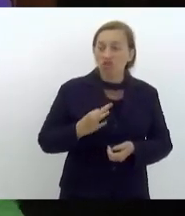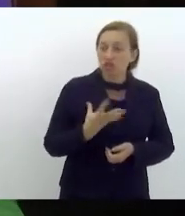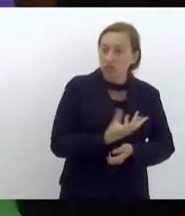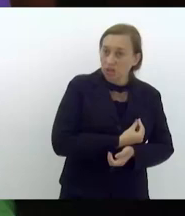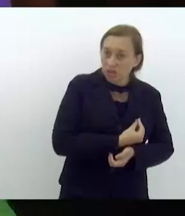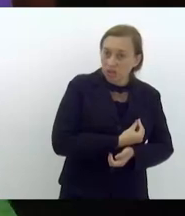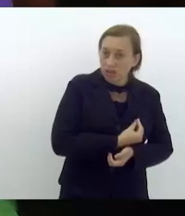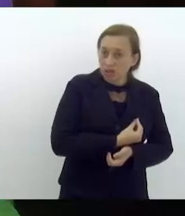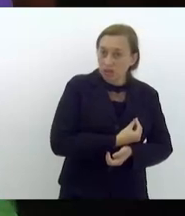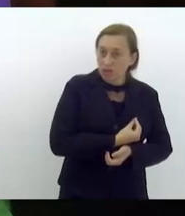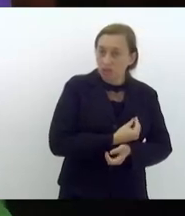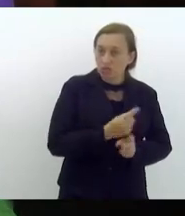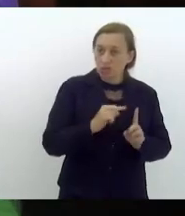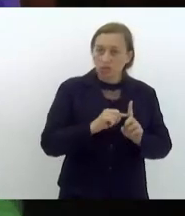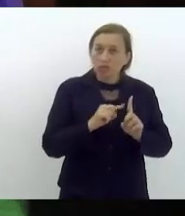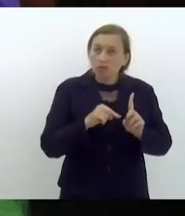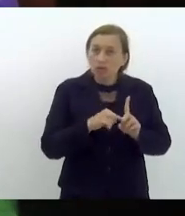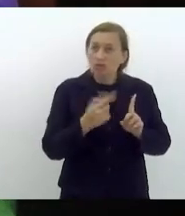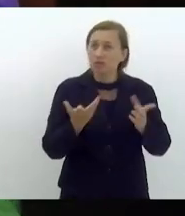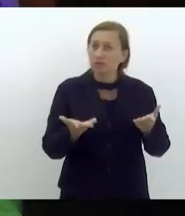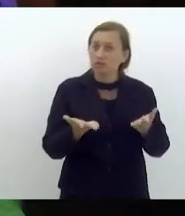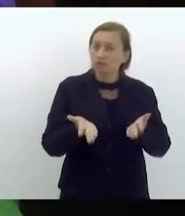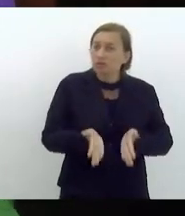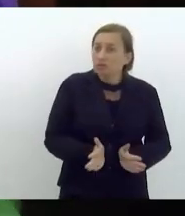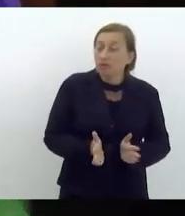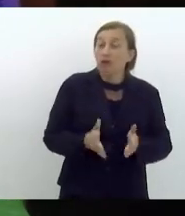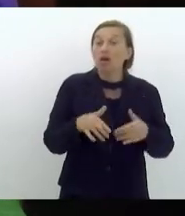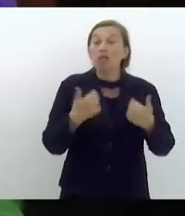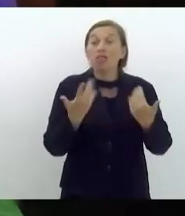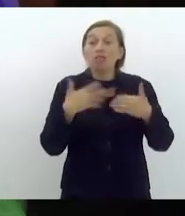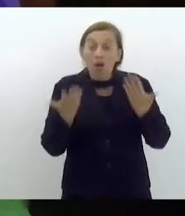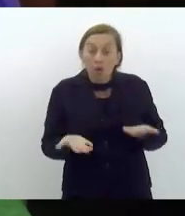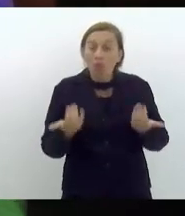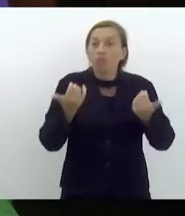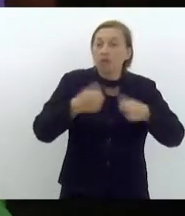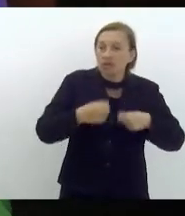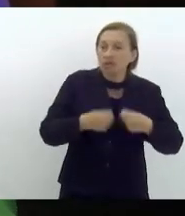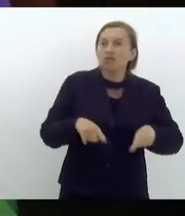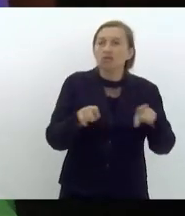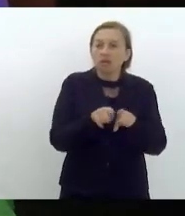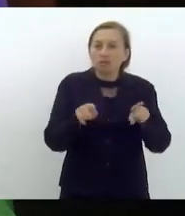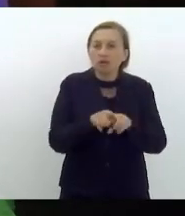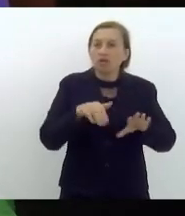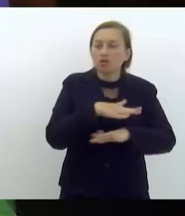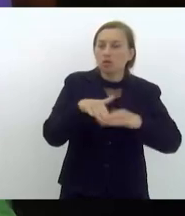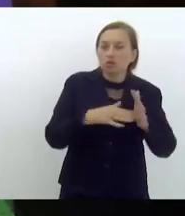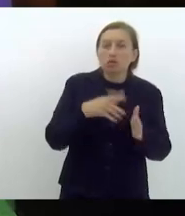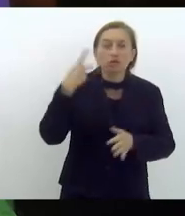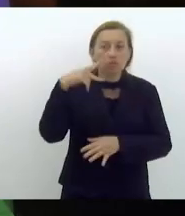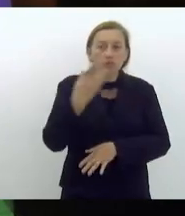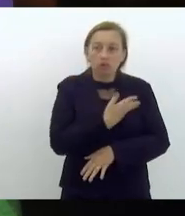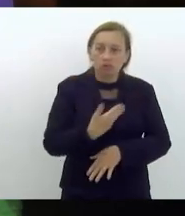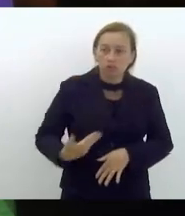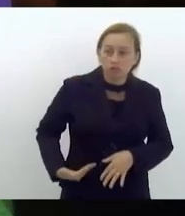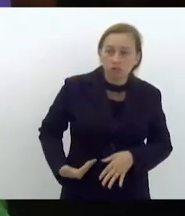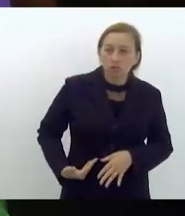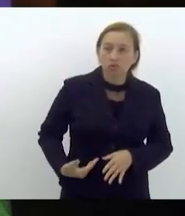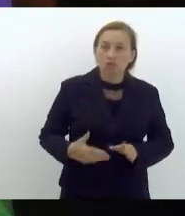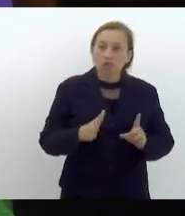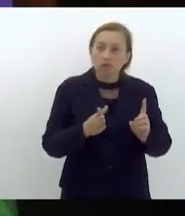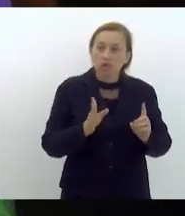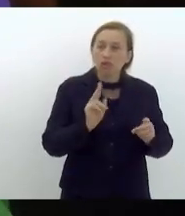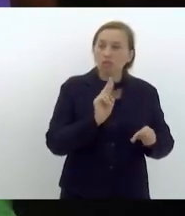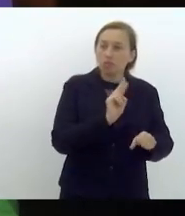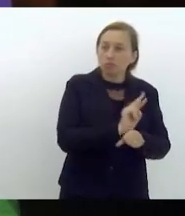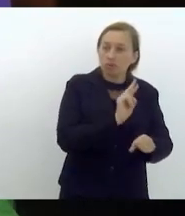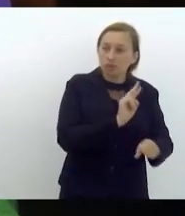que engravidam que parem então a gente precisa também ter toda uma política pública que resguarde